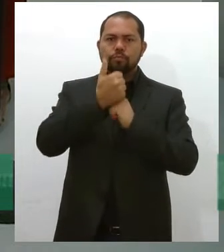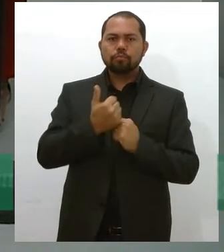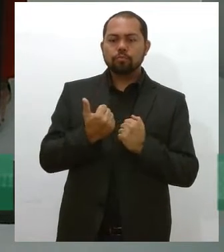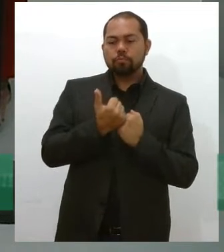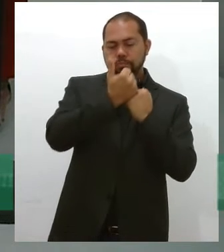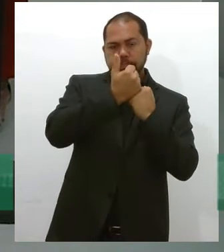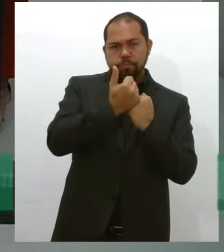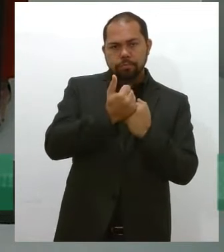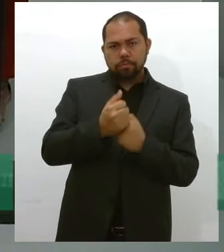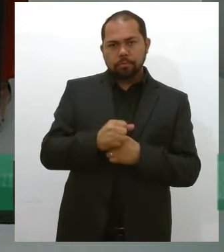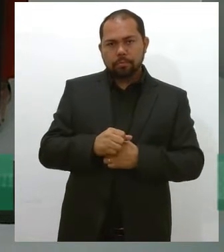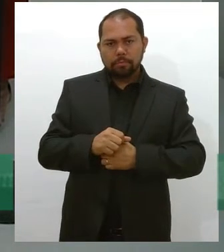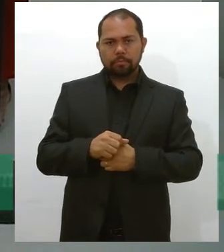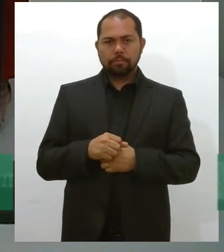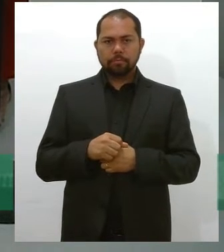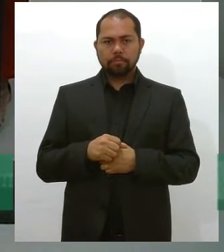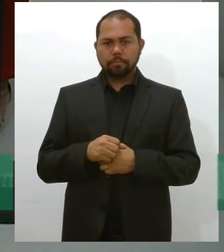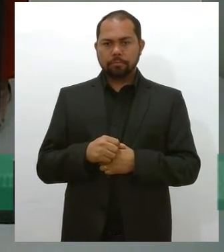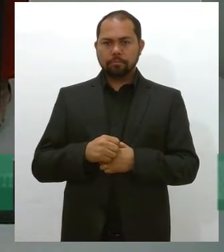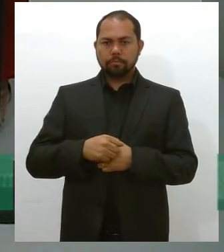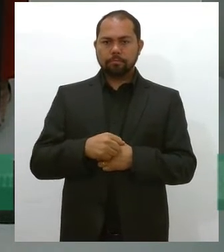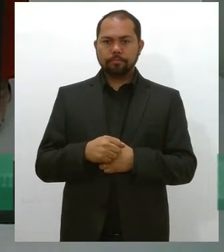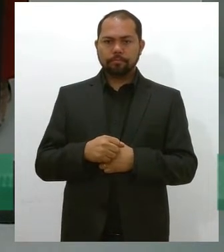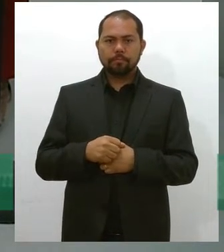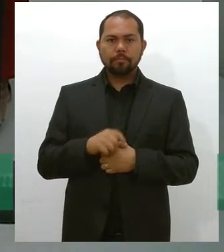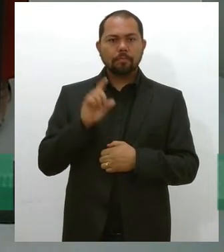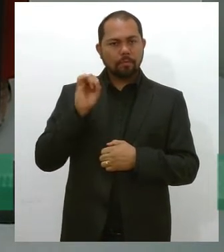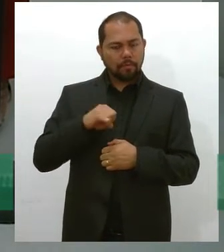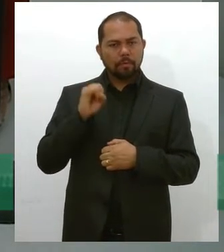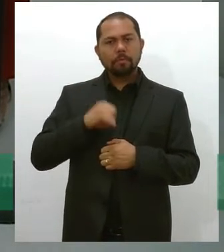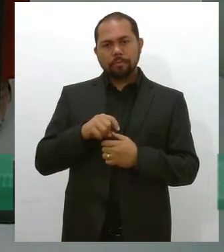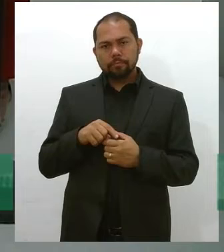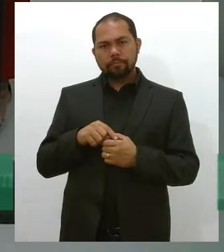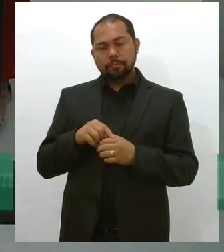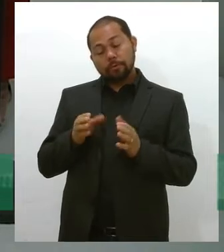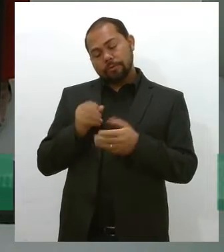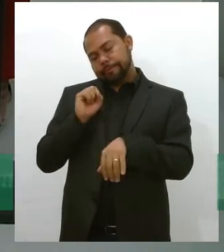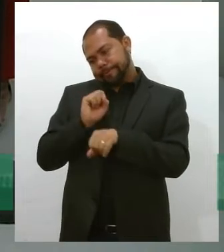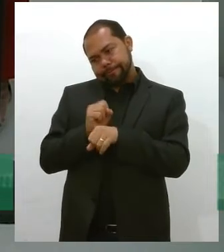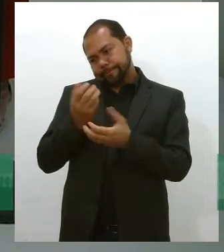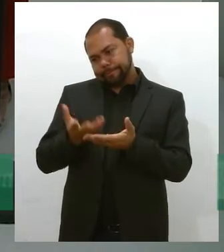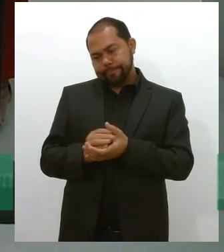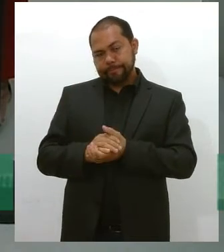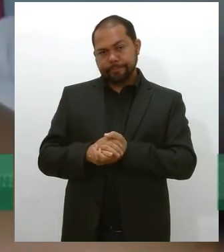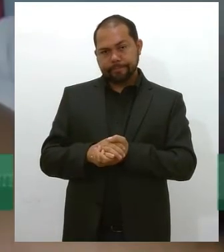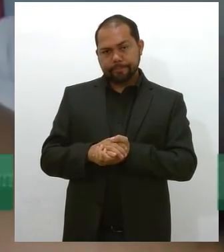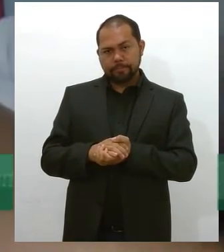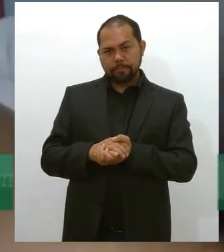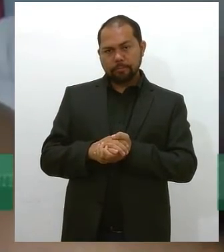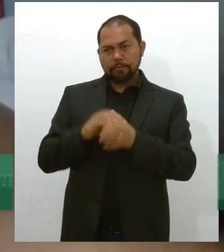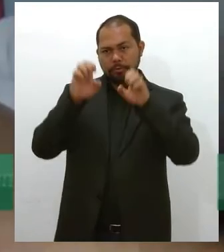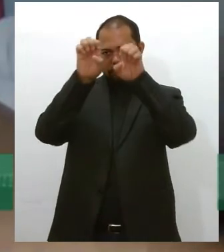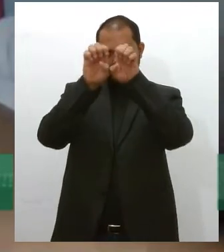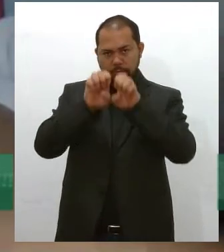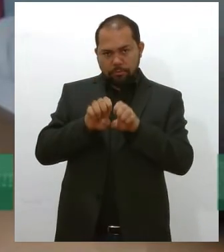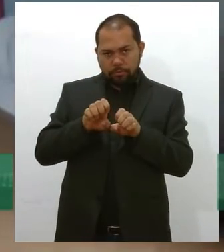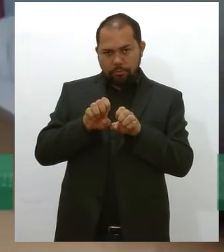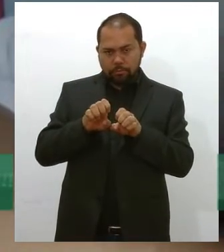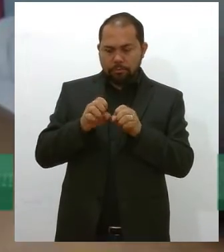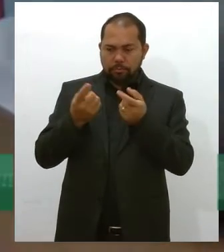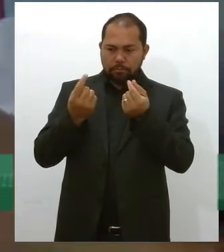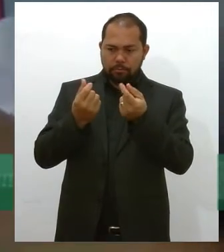Sim, como de se esperar, né, uma estrutura social e econômica